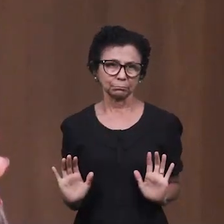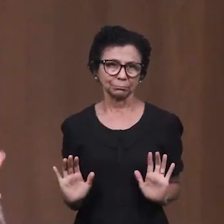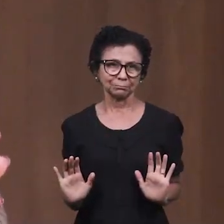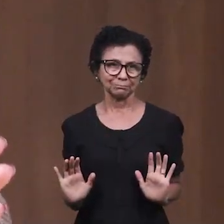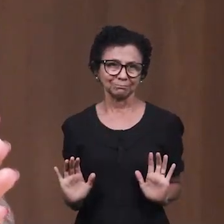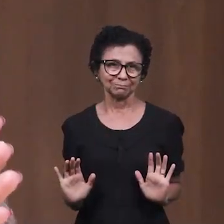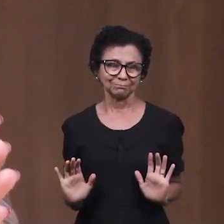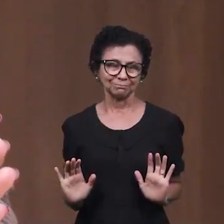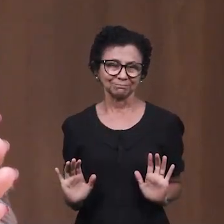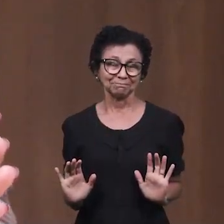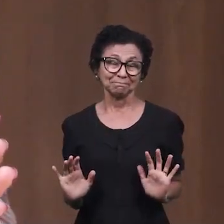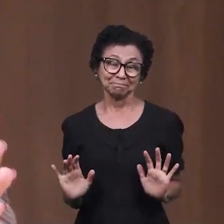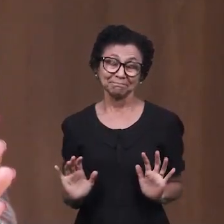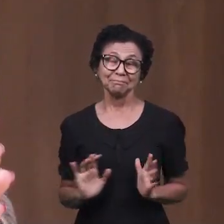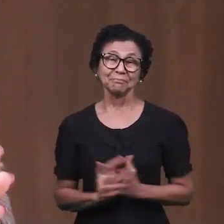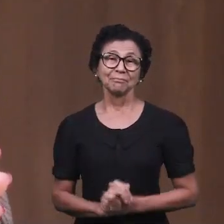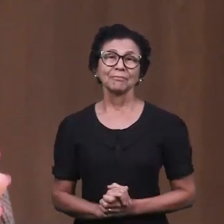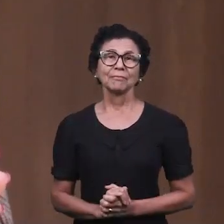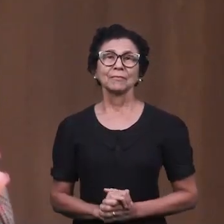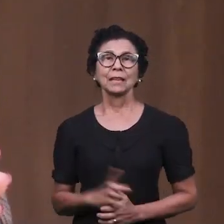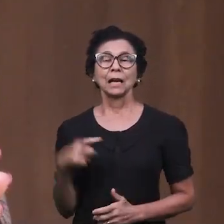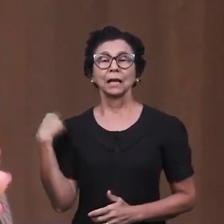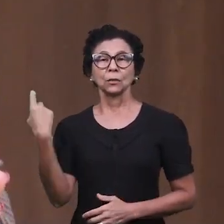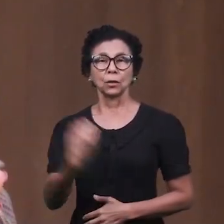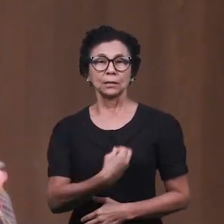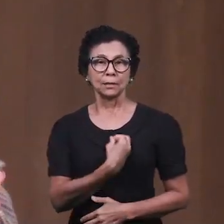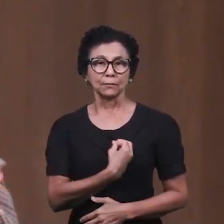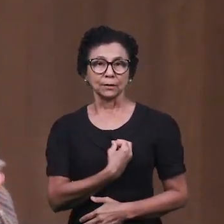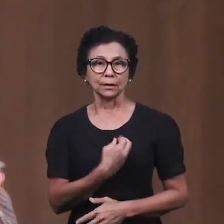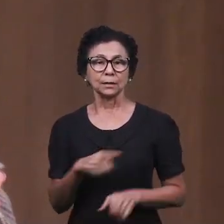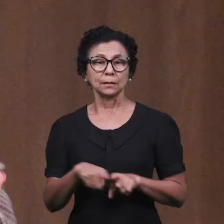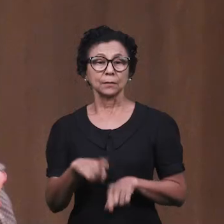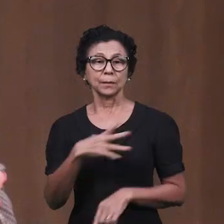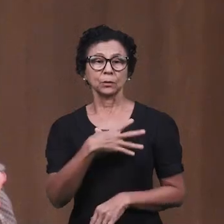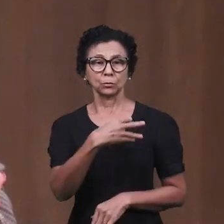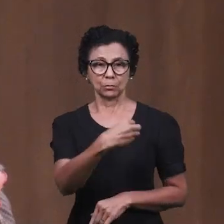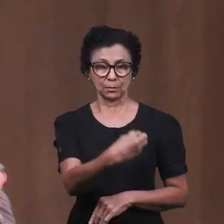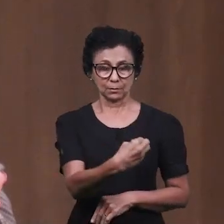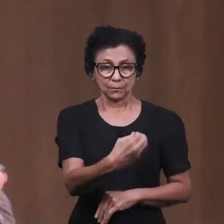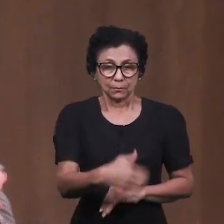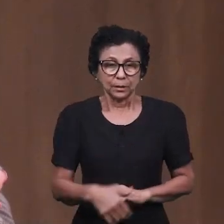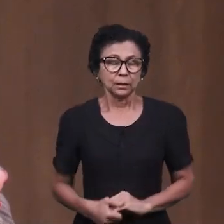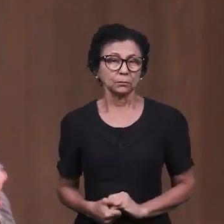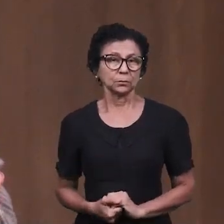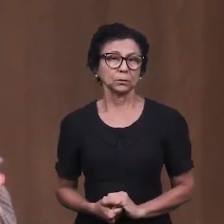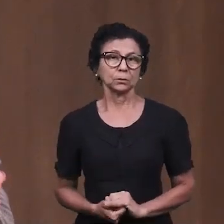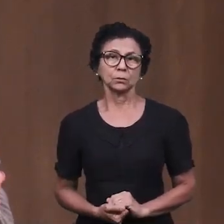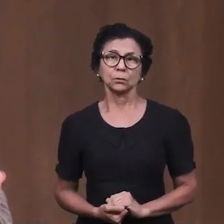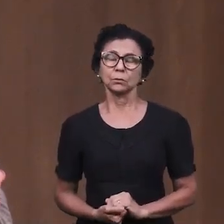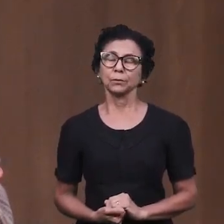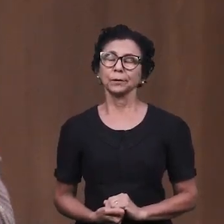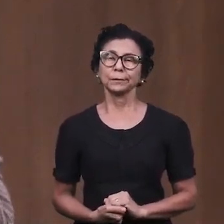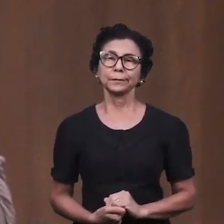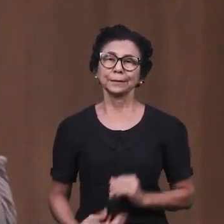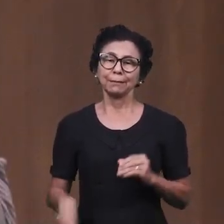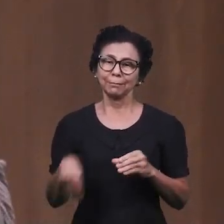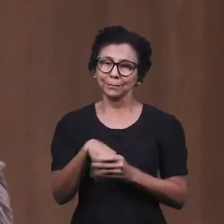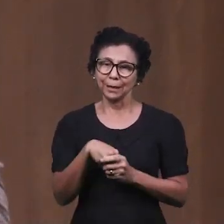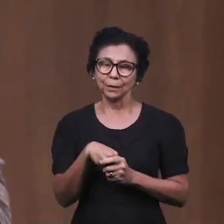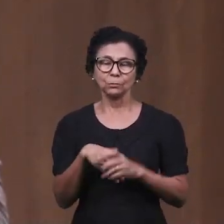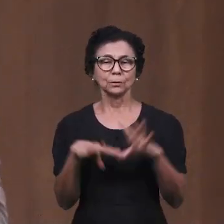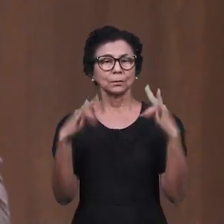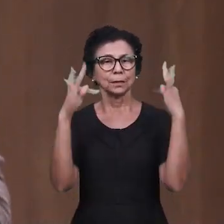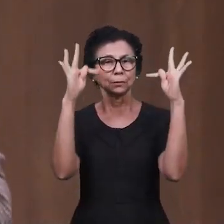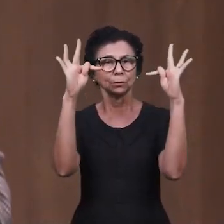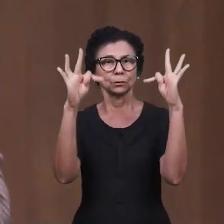A vida dos nossos filhos, a nossa vida, o nosso cotidiano, ele foi atravessado. Então, quando nós falamos